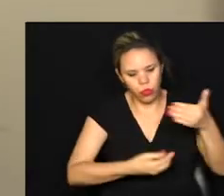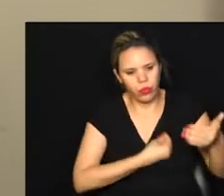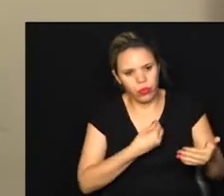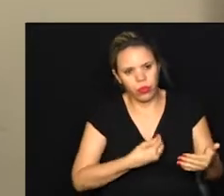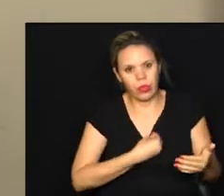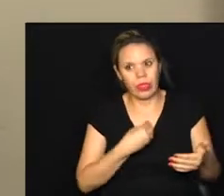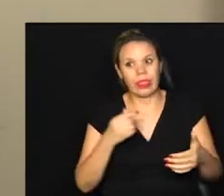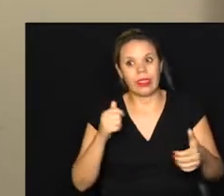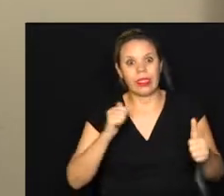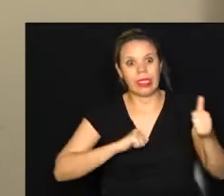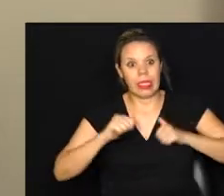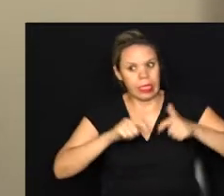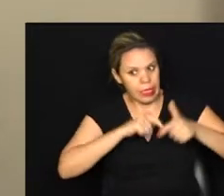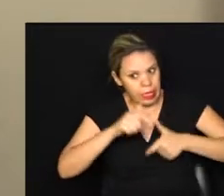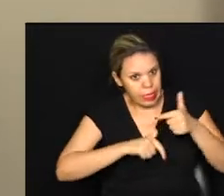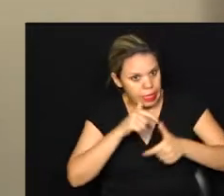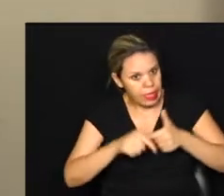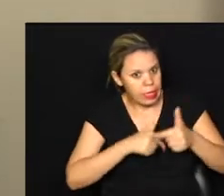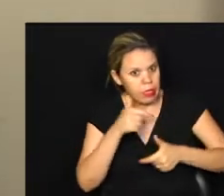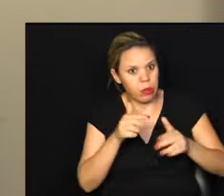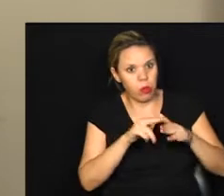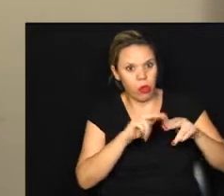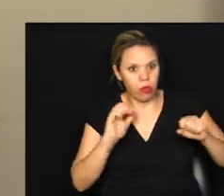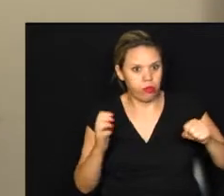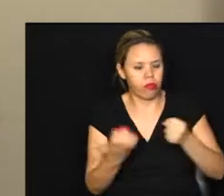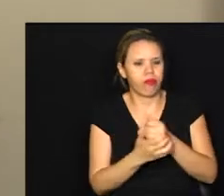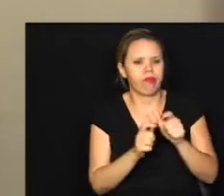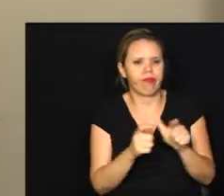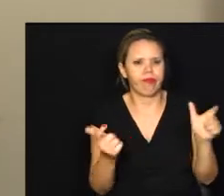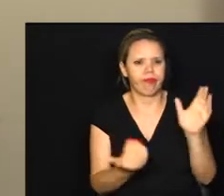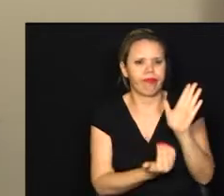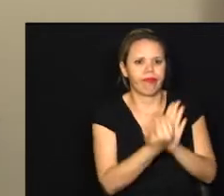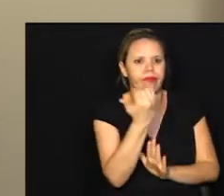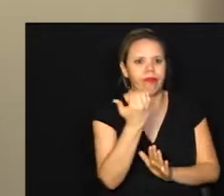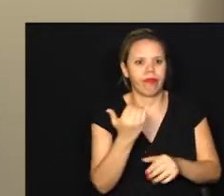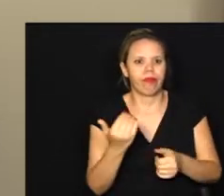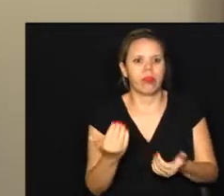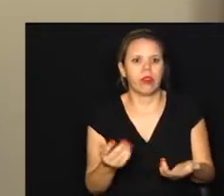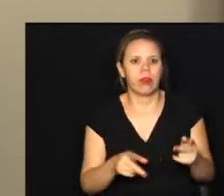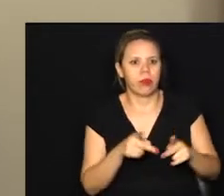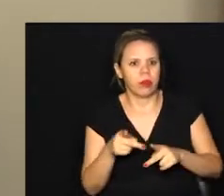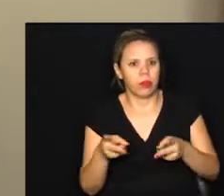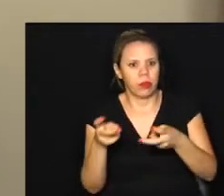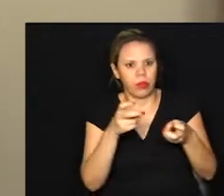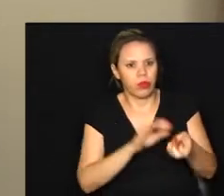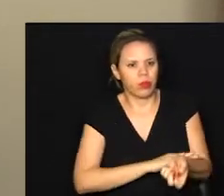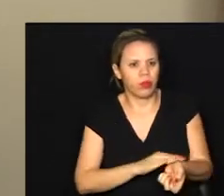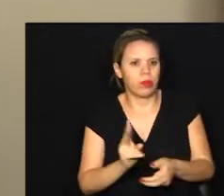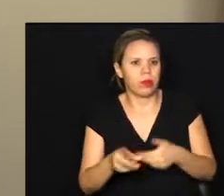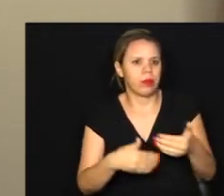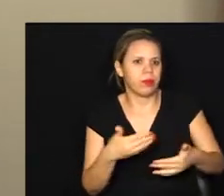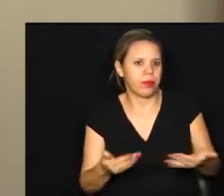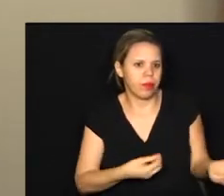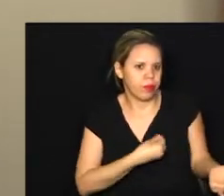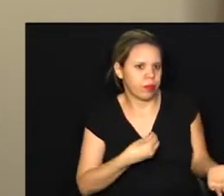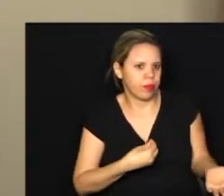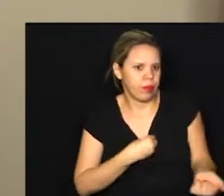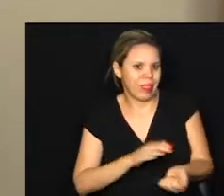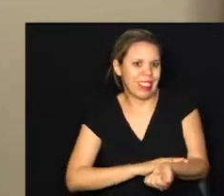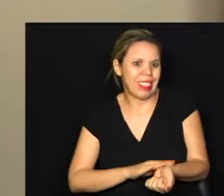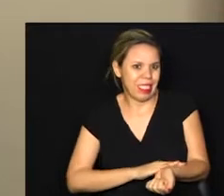dia a dia, da nossa rotina agitada, e a situação de pandemia ampliou essa situação estressora que a gente vive